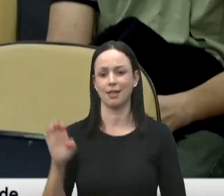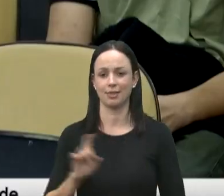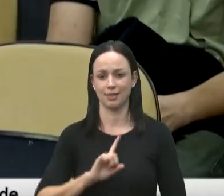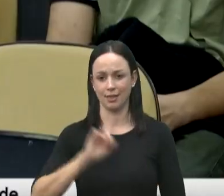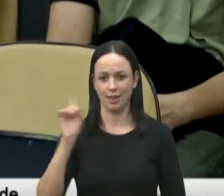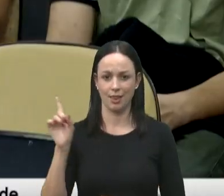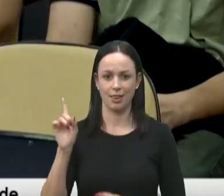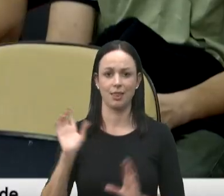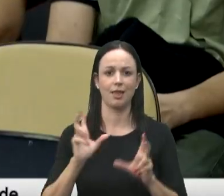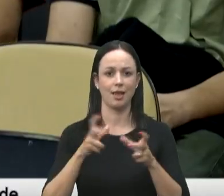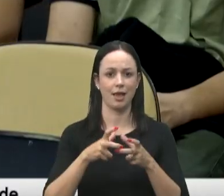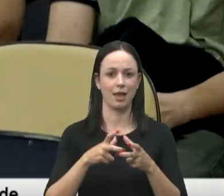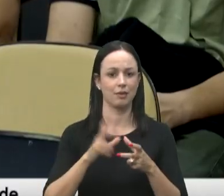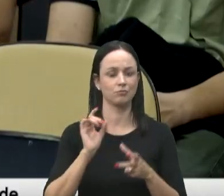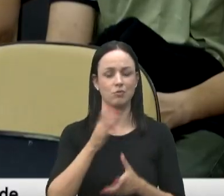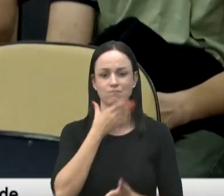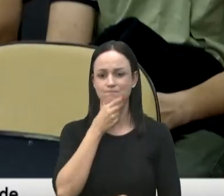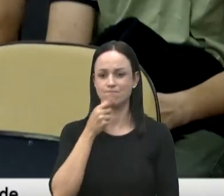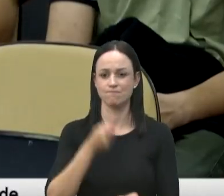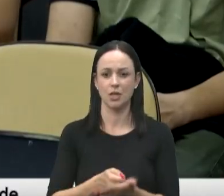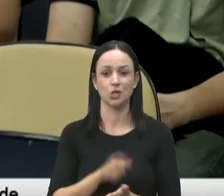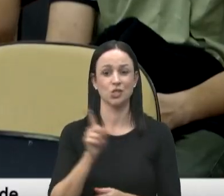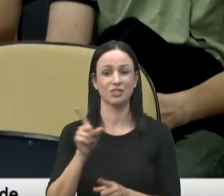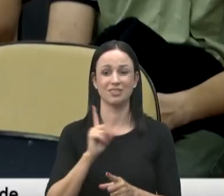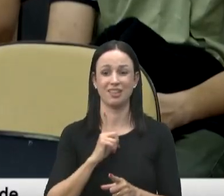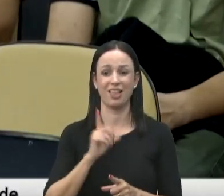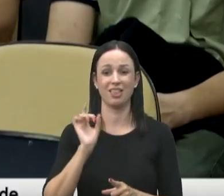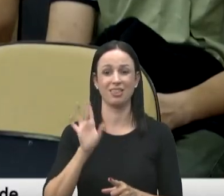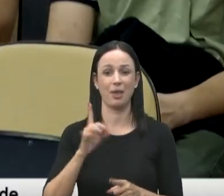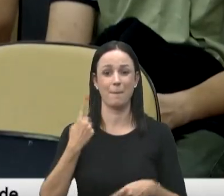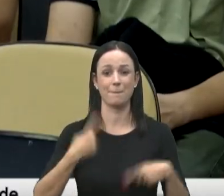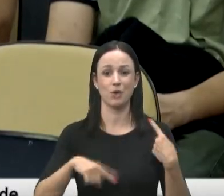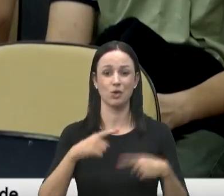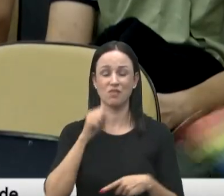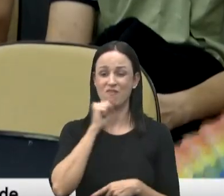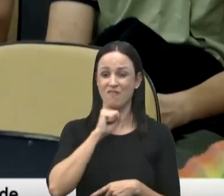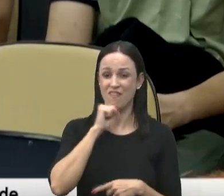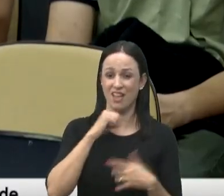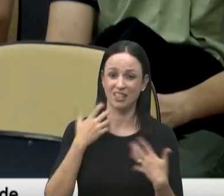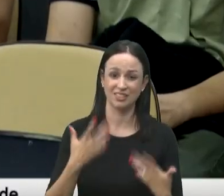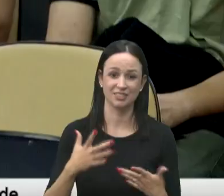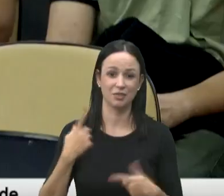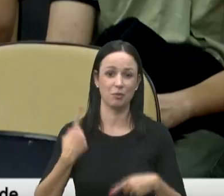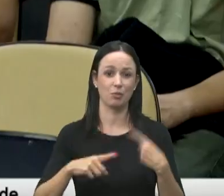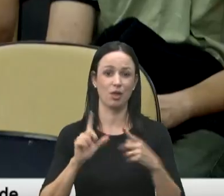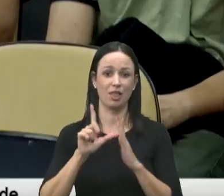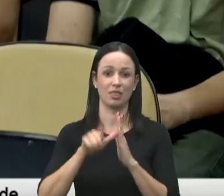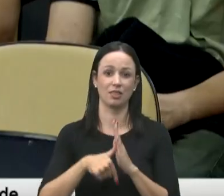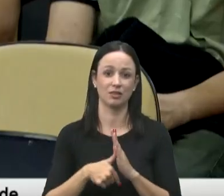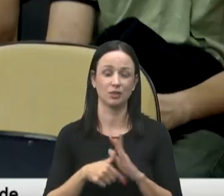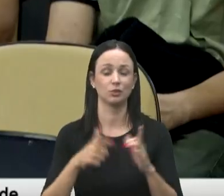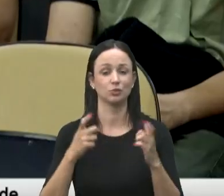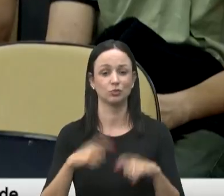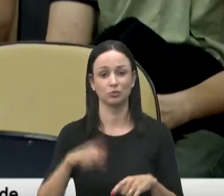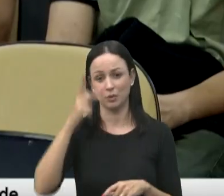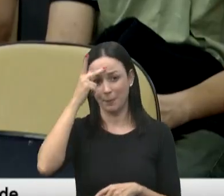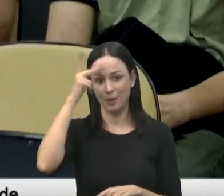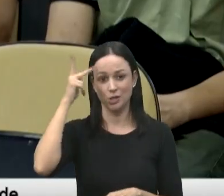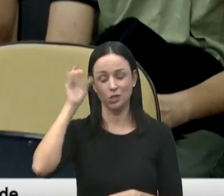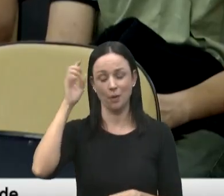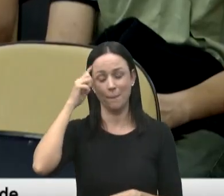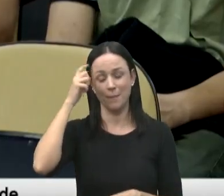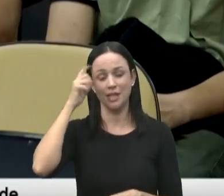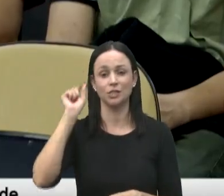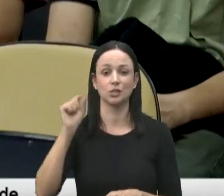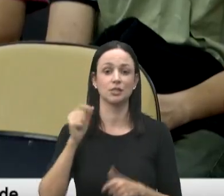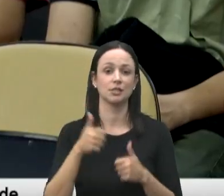Câmara machista, onde a política é uma política velha, uma política do atraso, onde as pessoas só pensam em estar lá